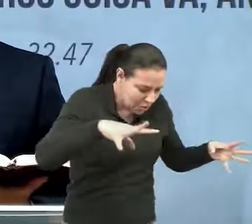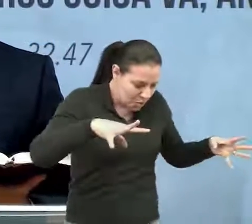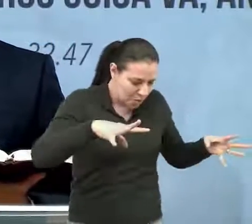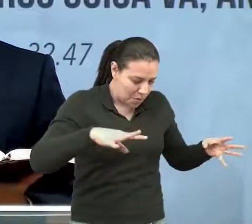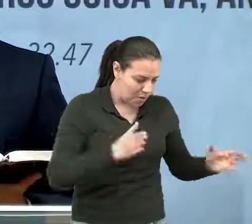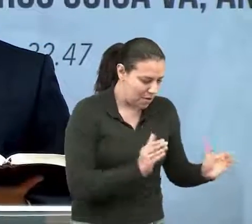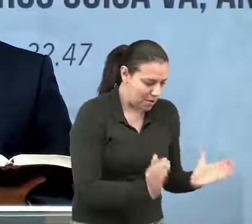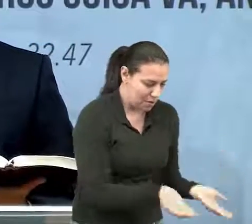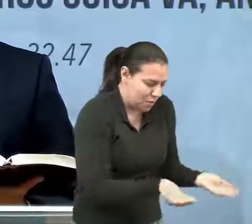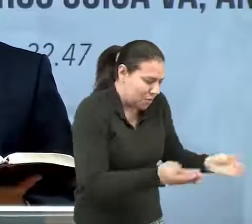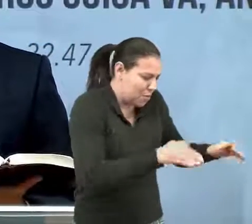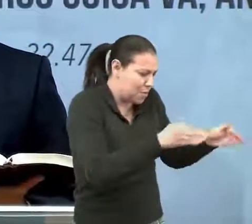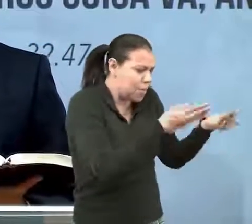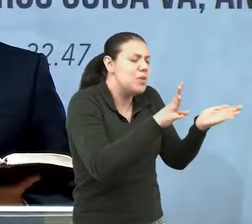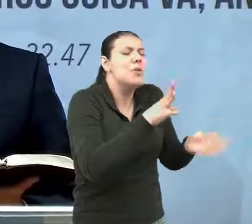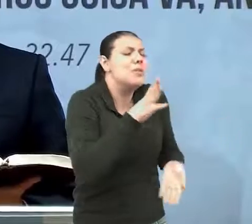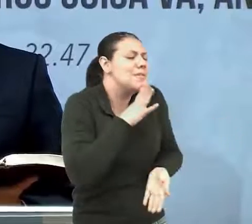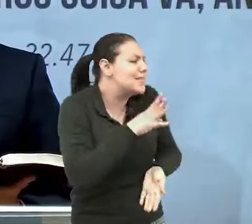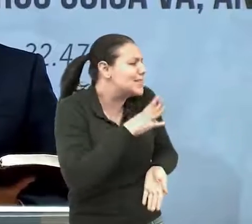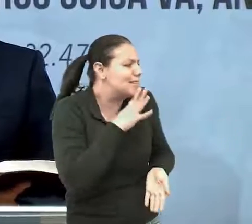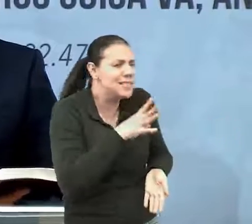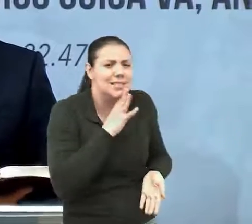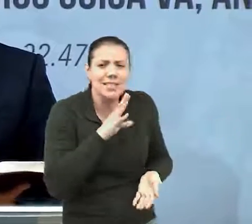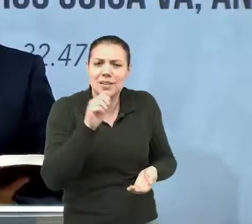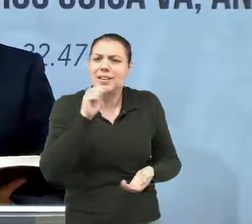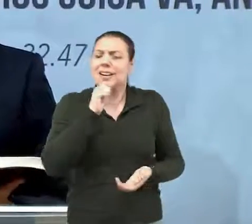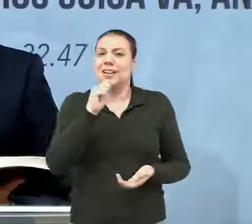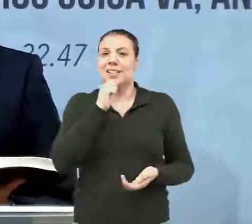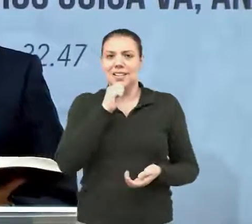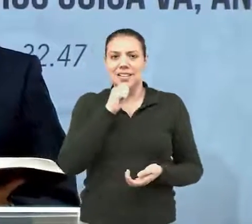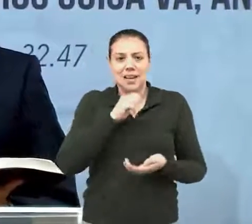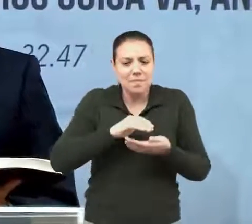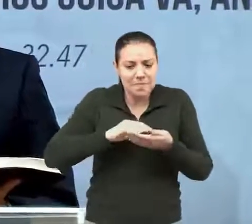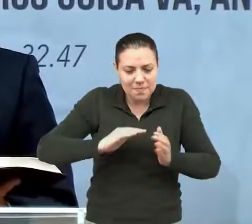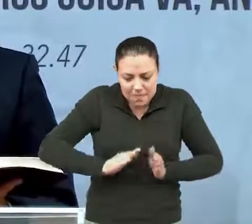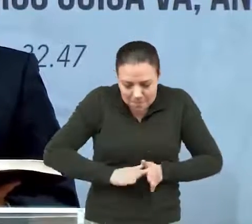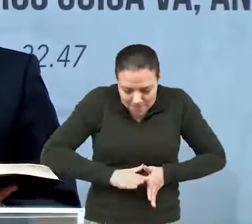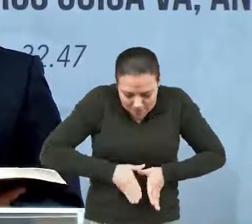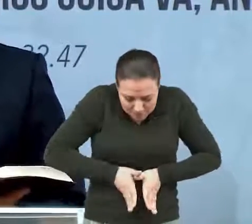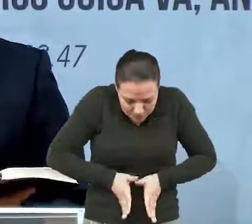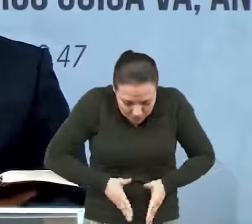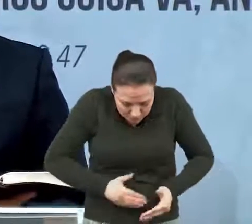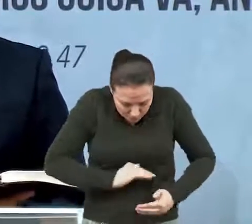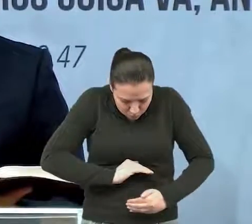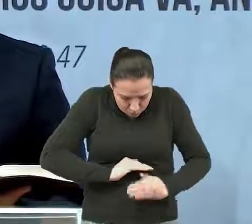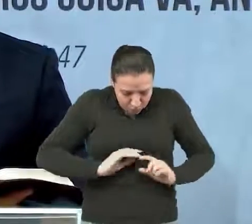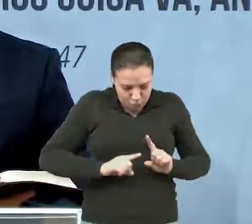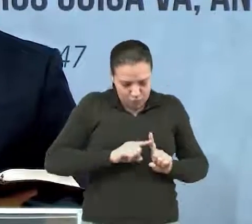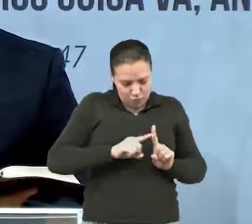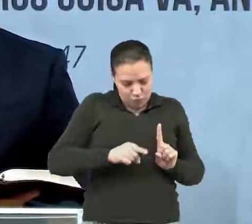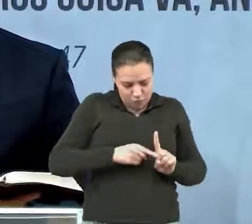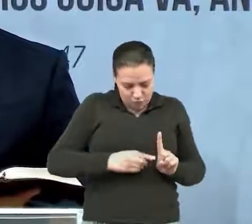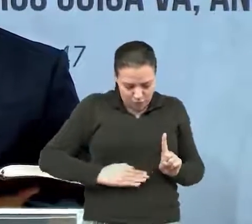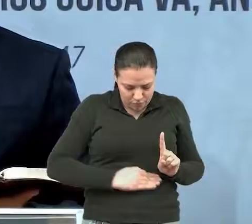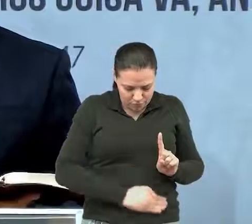sua mãe, e o conheceu quando ainda era apenas uma substância informe. Deus conhece